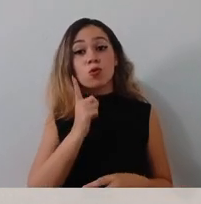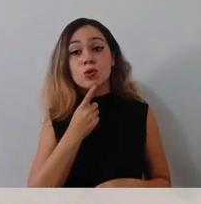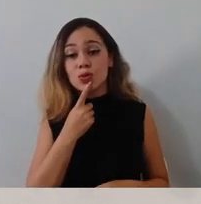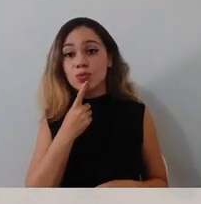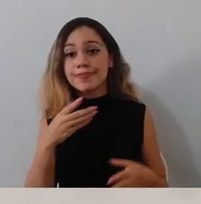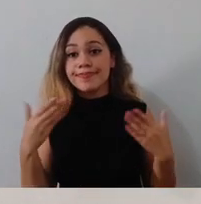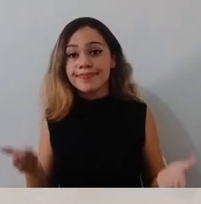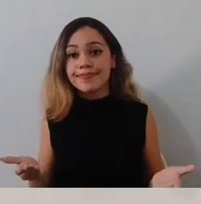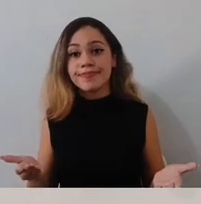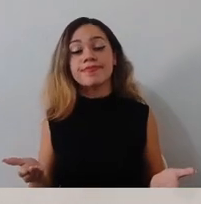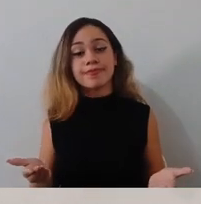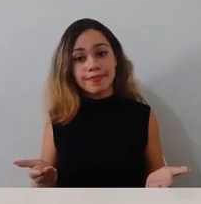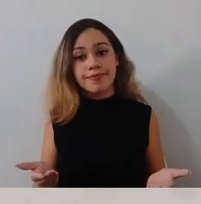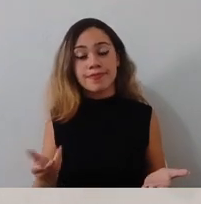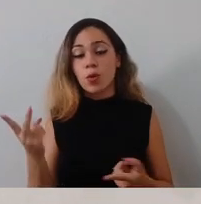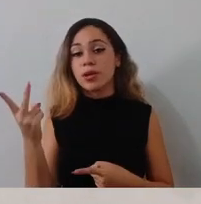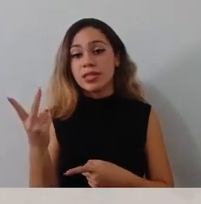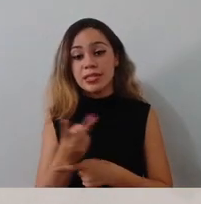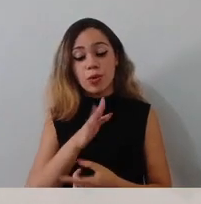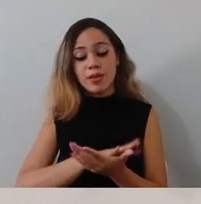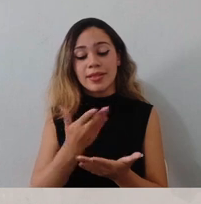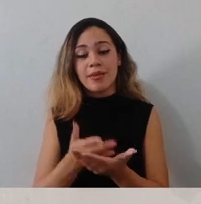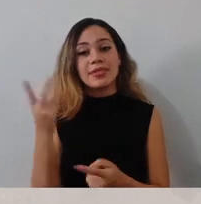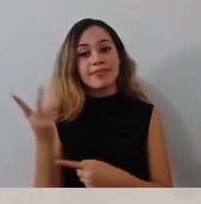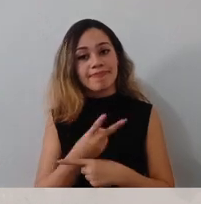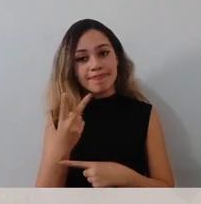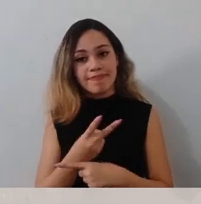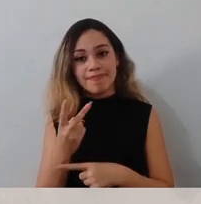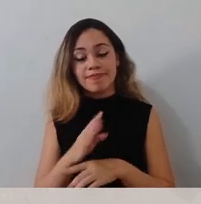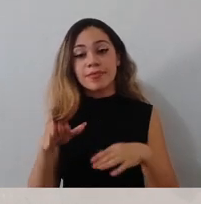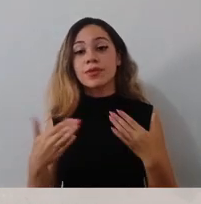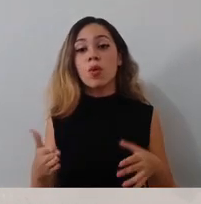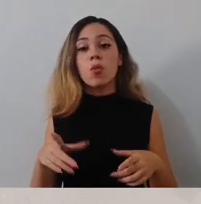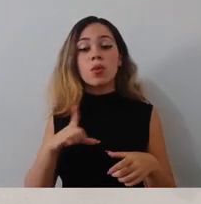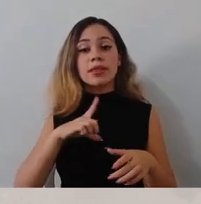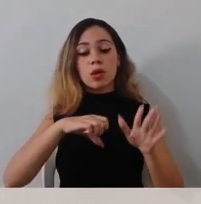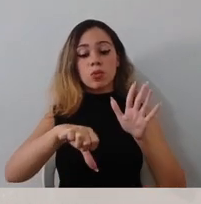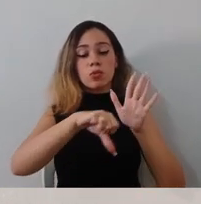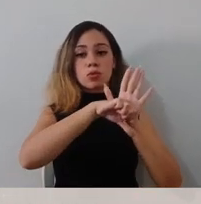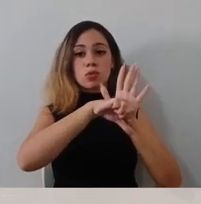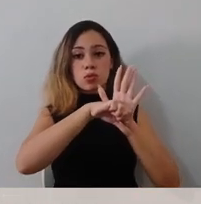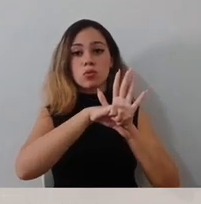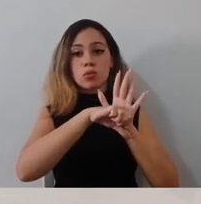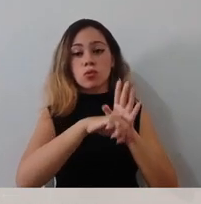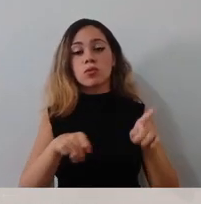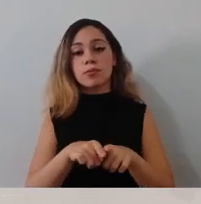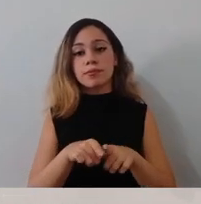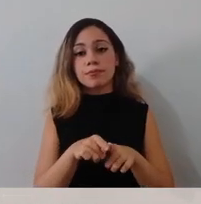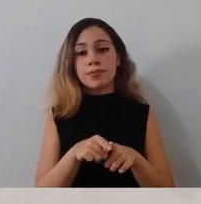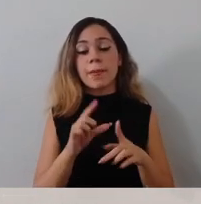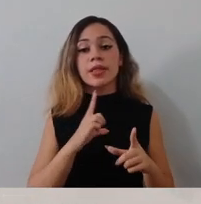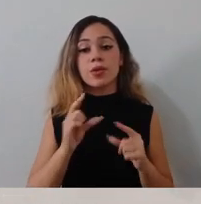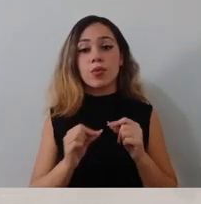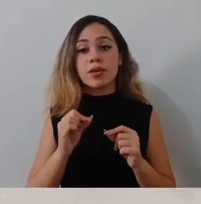ele. Nossa. Então, nesse sentido, quando é feita uma denúncia na Maria da Penha,